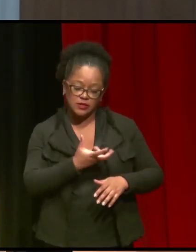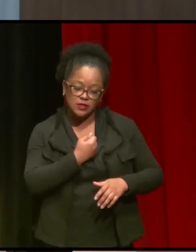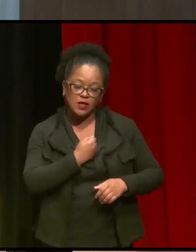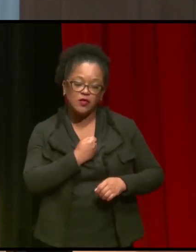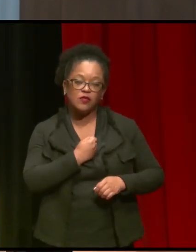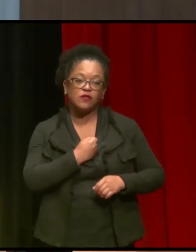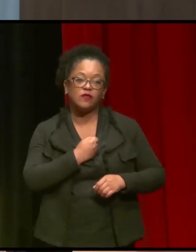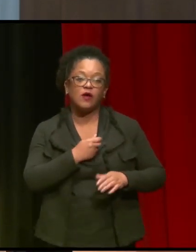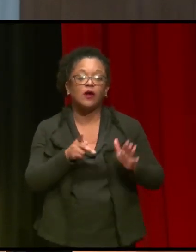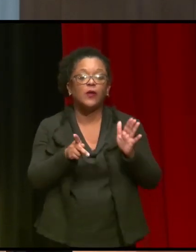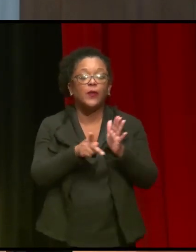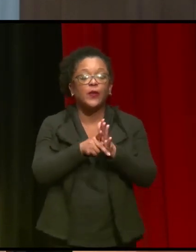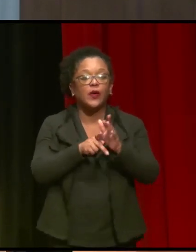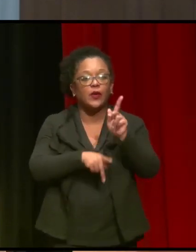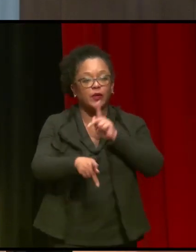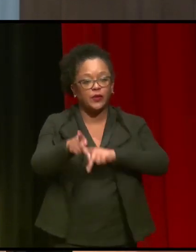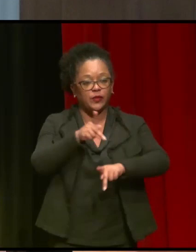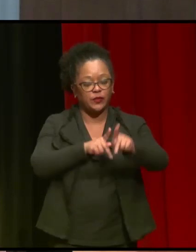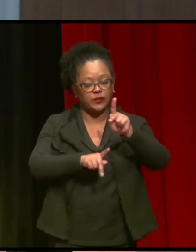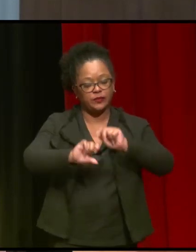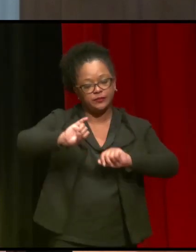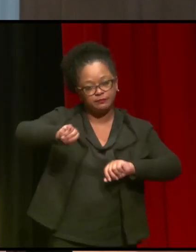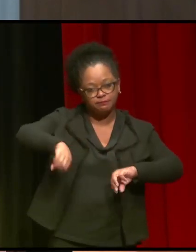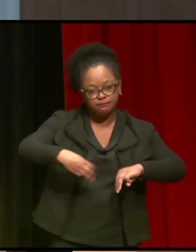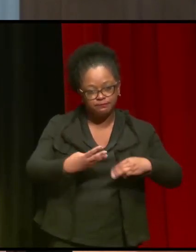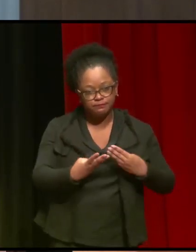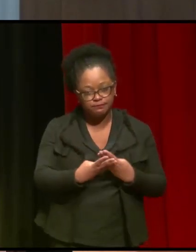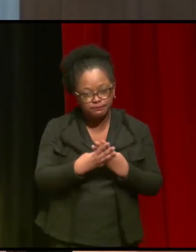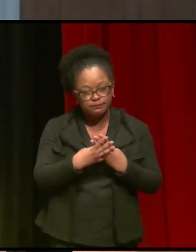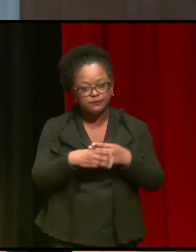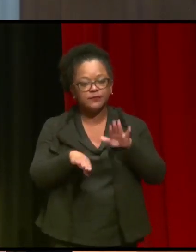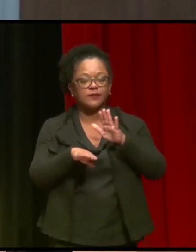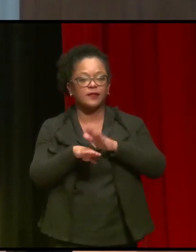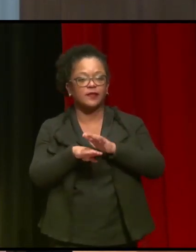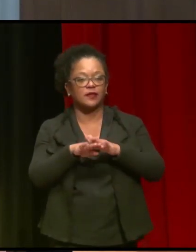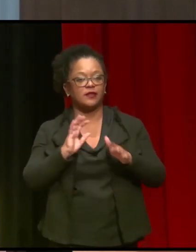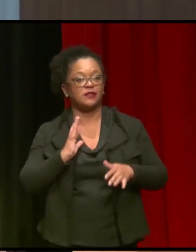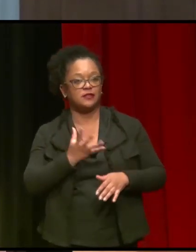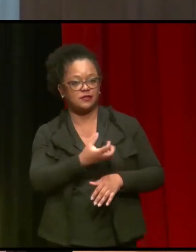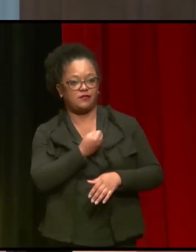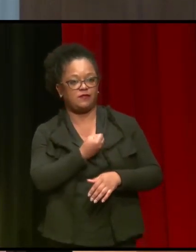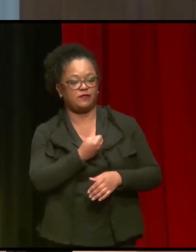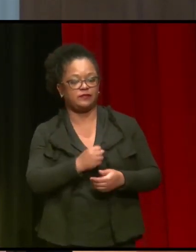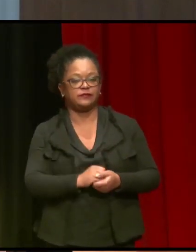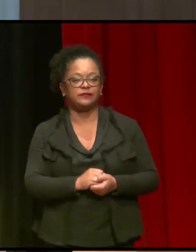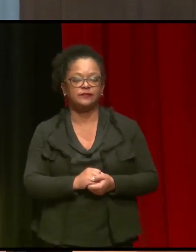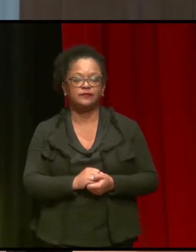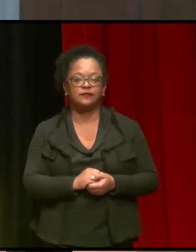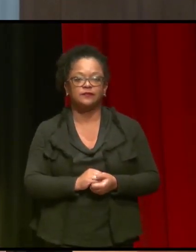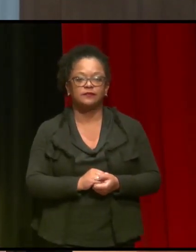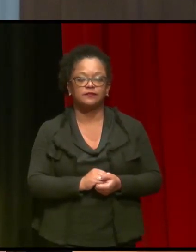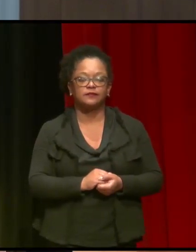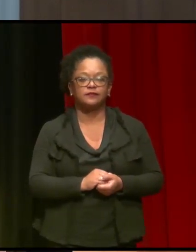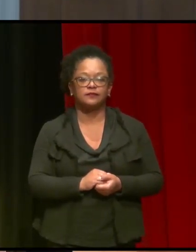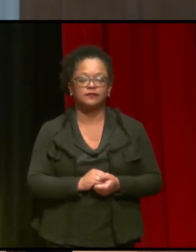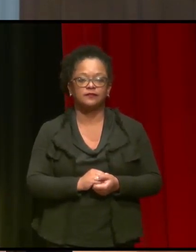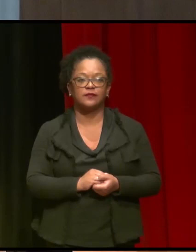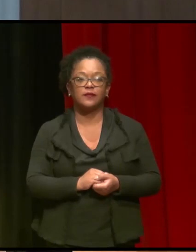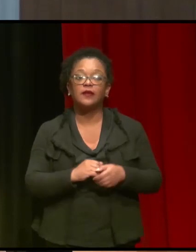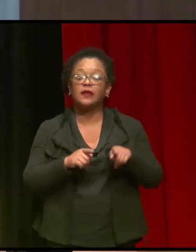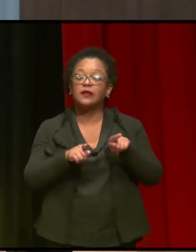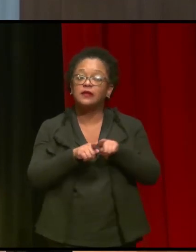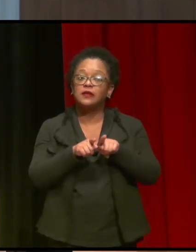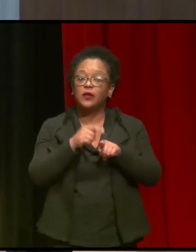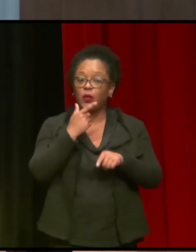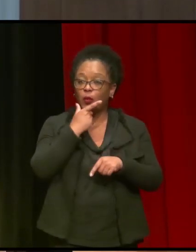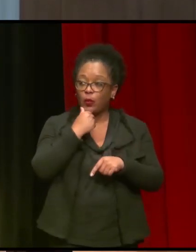Povo deles, né? Quer dizer, eu vim salvar meu povo dos seus pecados. Essa é a ação. E aí, Olha só, o Dr. Gibbs fala